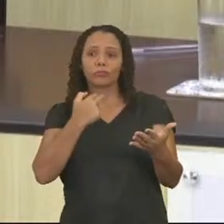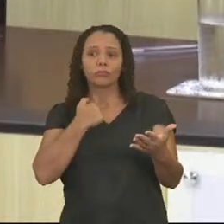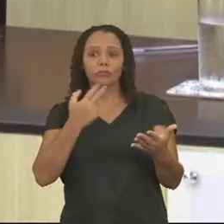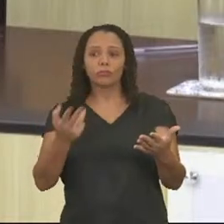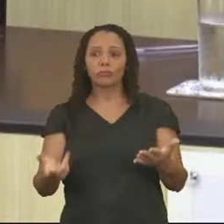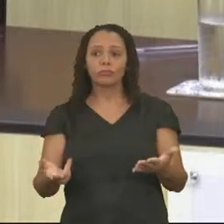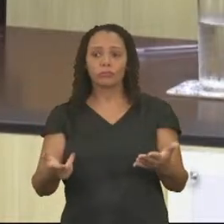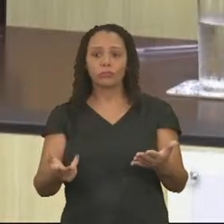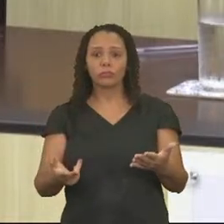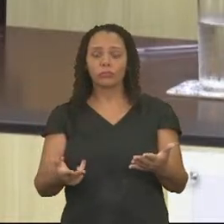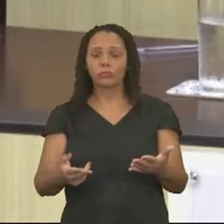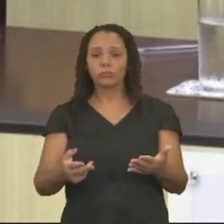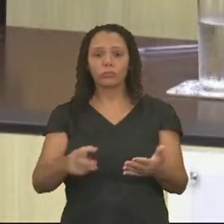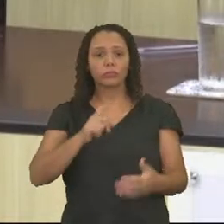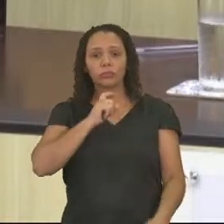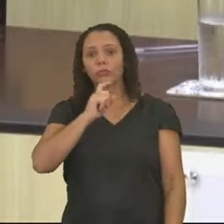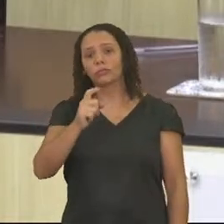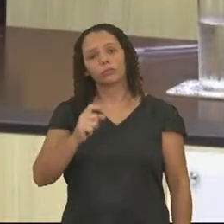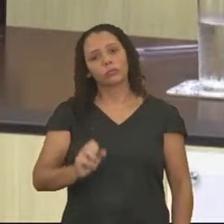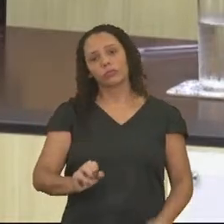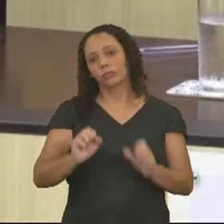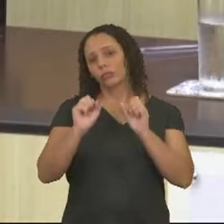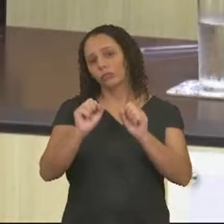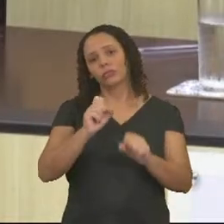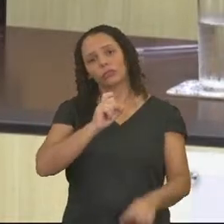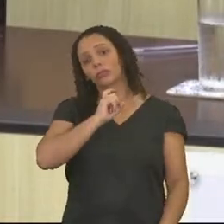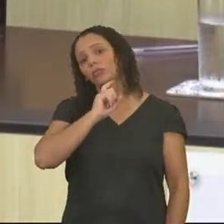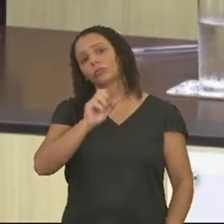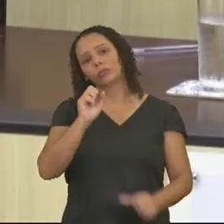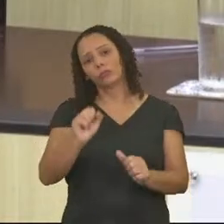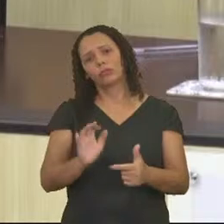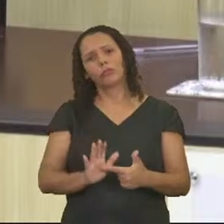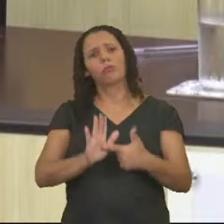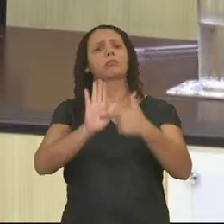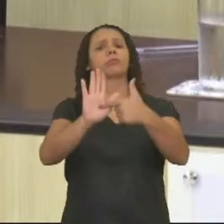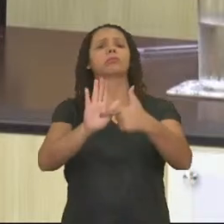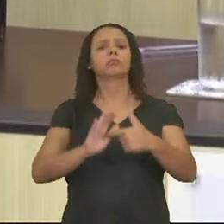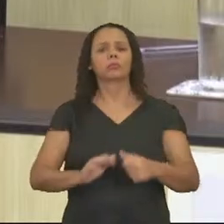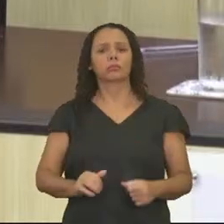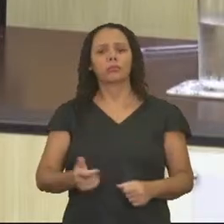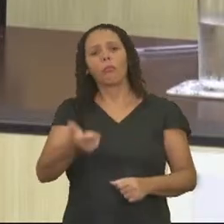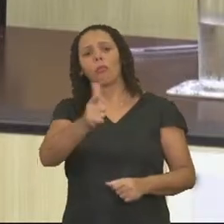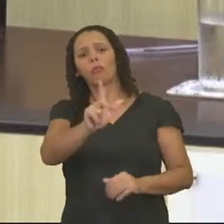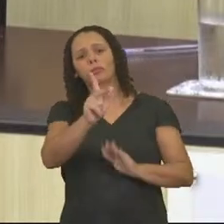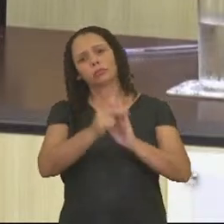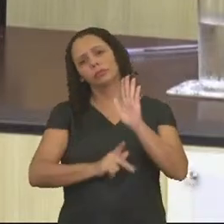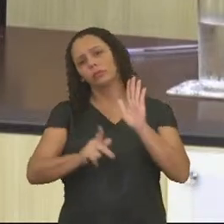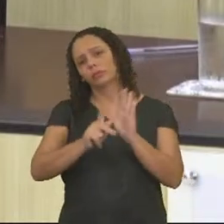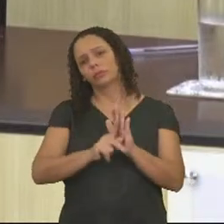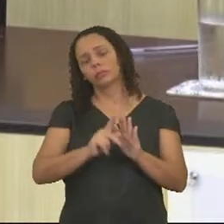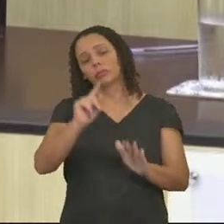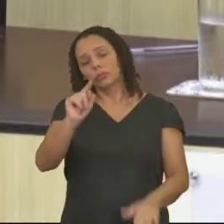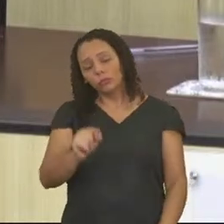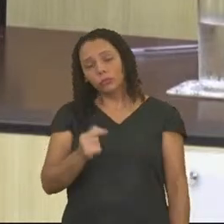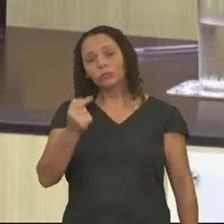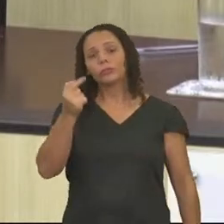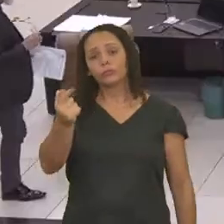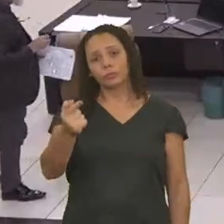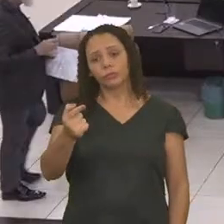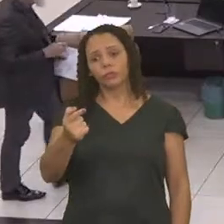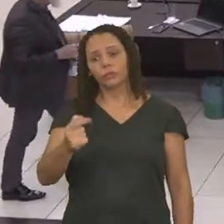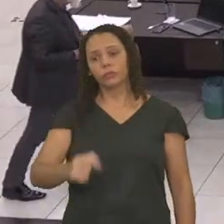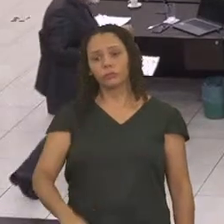nenhum vereador pode se manifestar sem ser do projeto. No próximo,